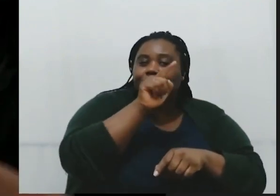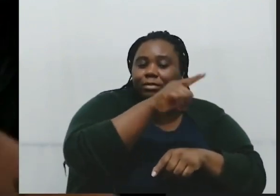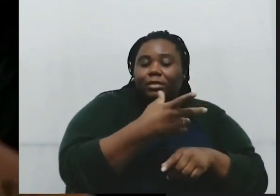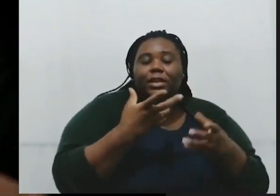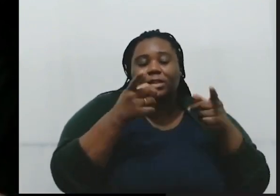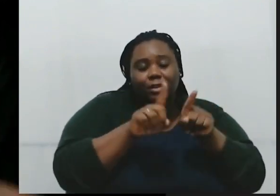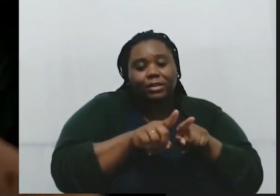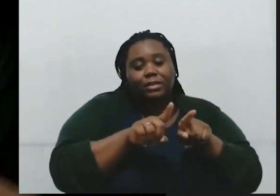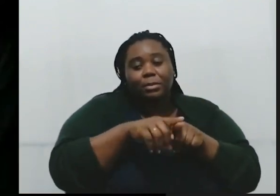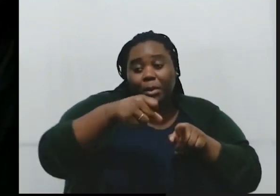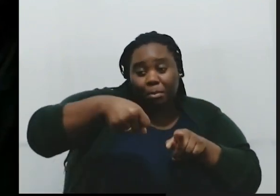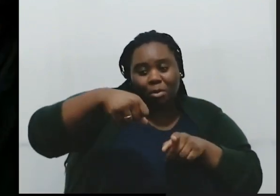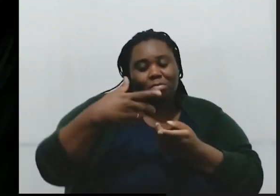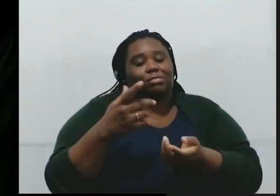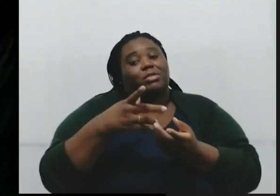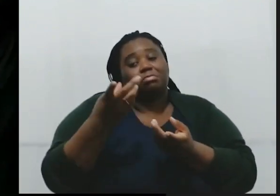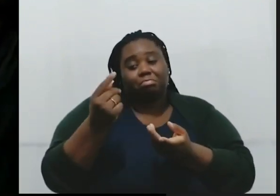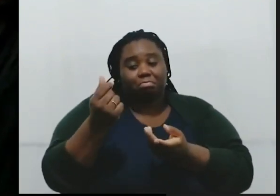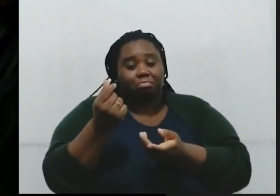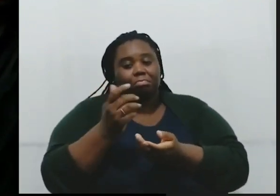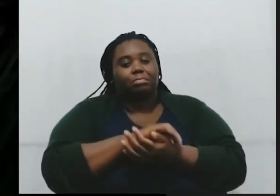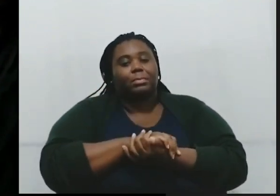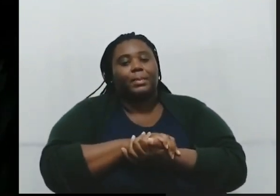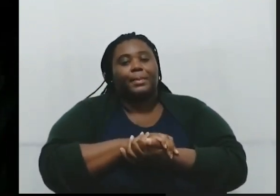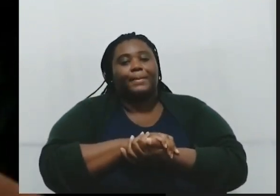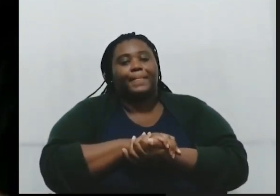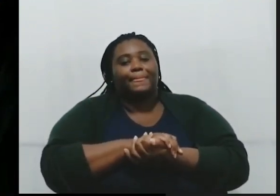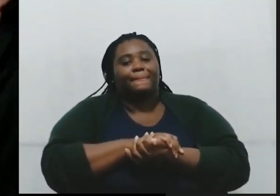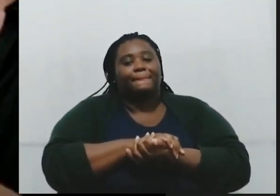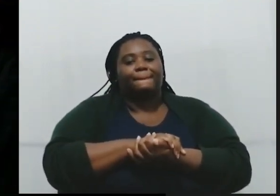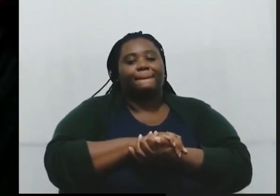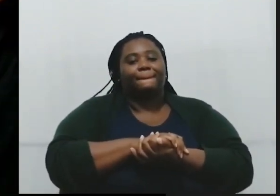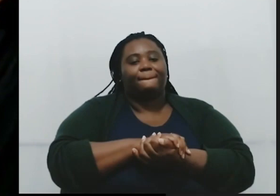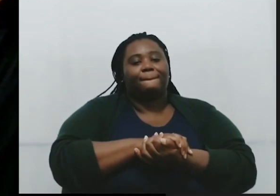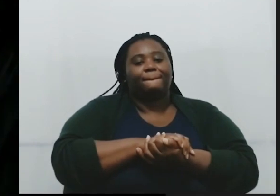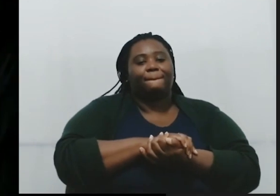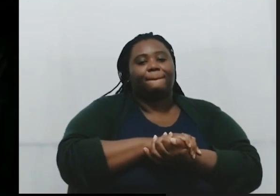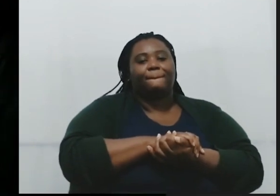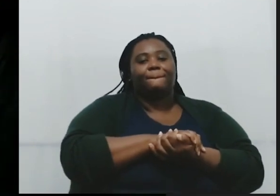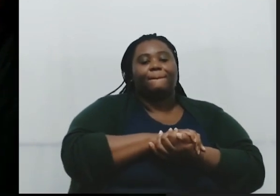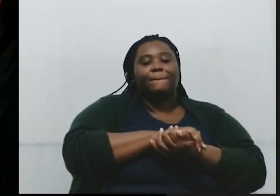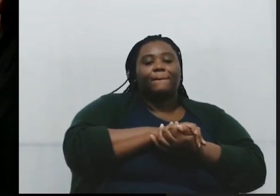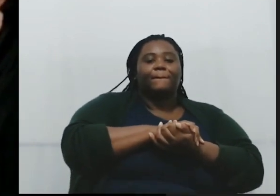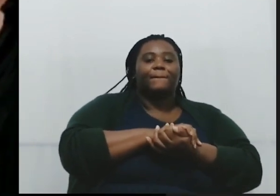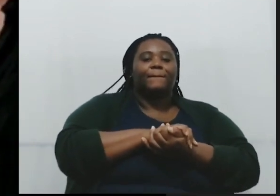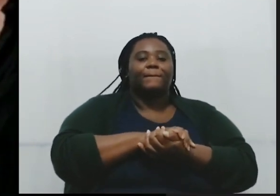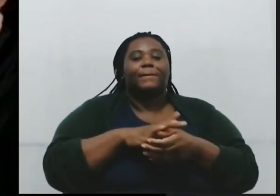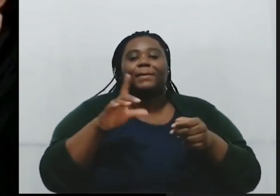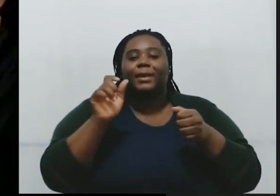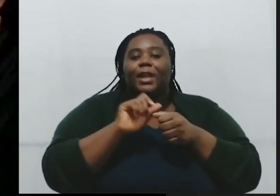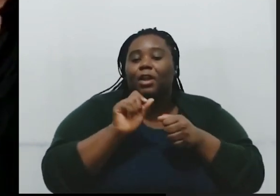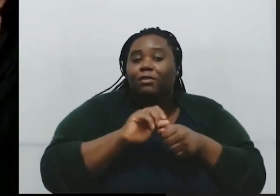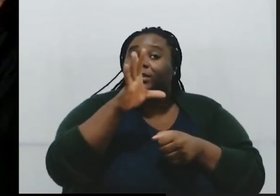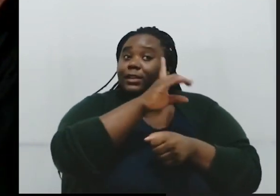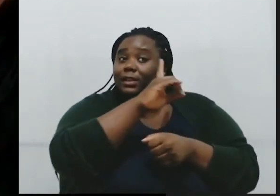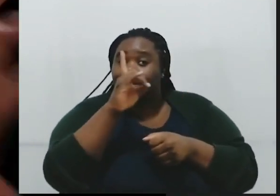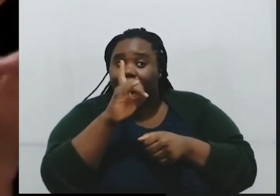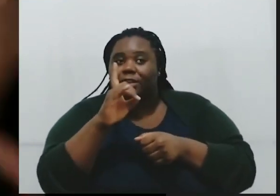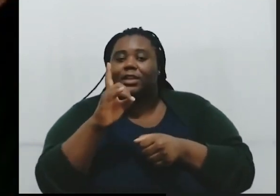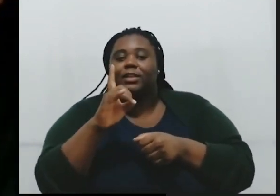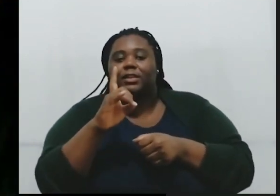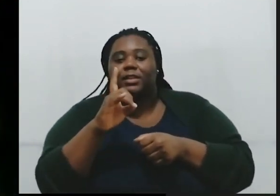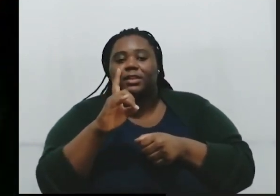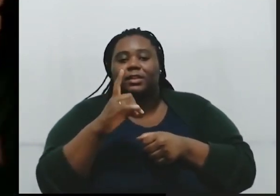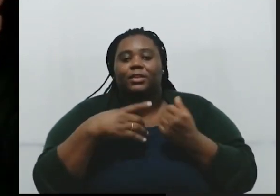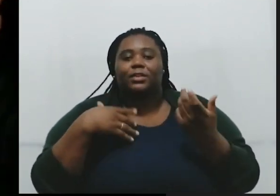né, fazendo um percurso da direção, assim, muito de cenas curtas e tudo, eu fui trabalhando também com a